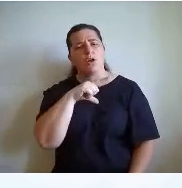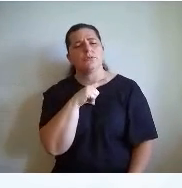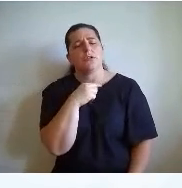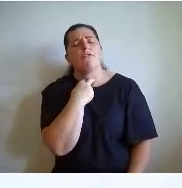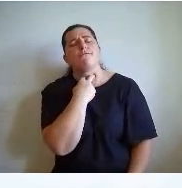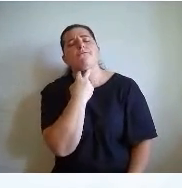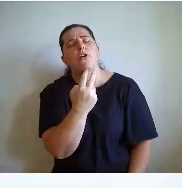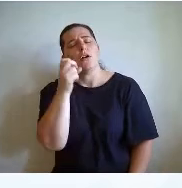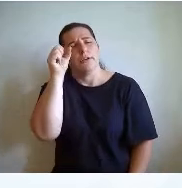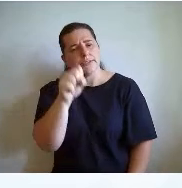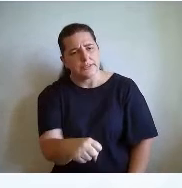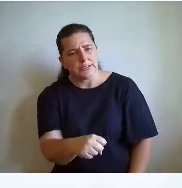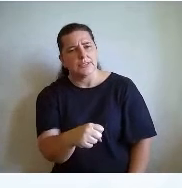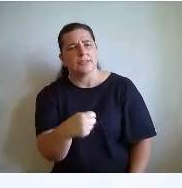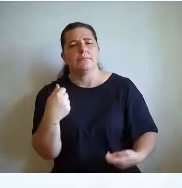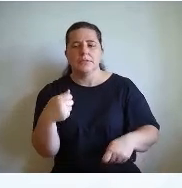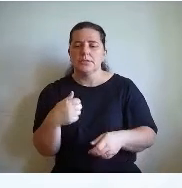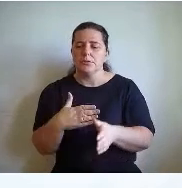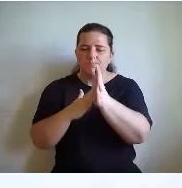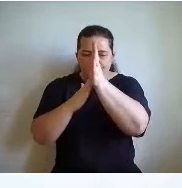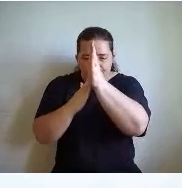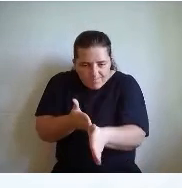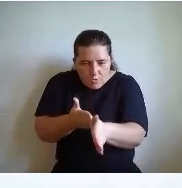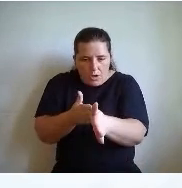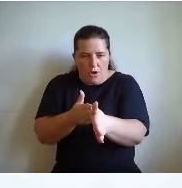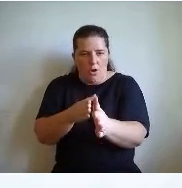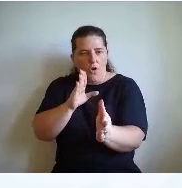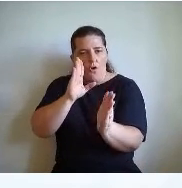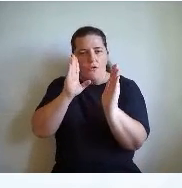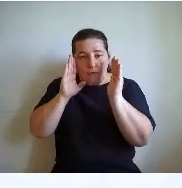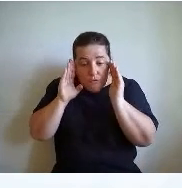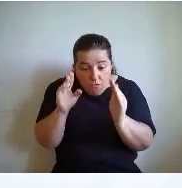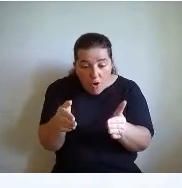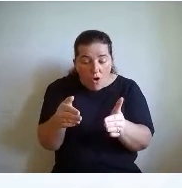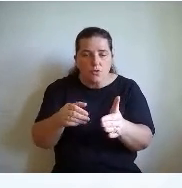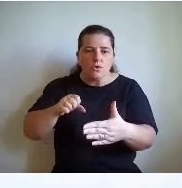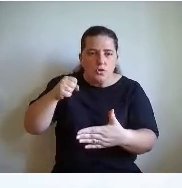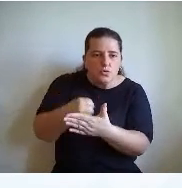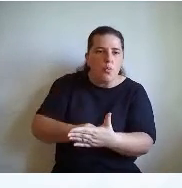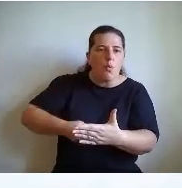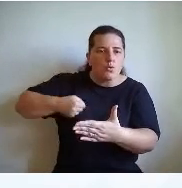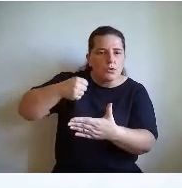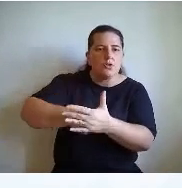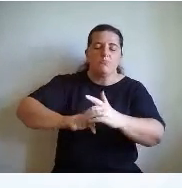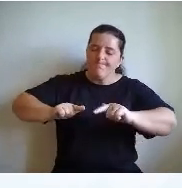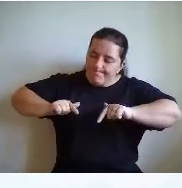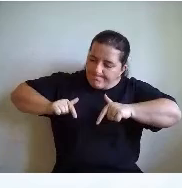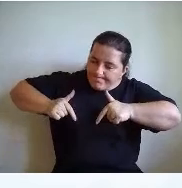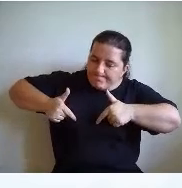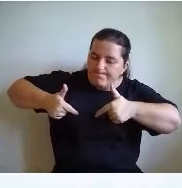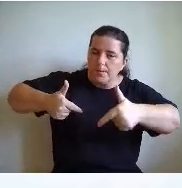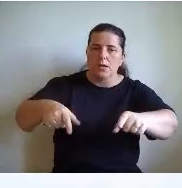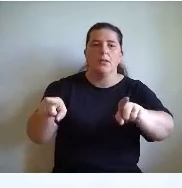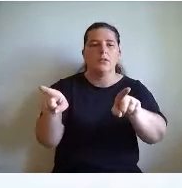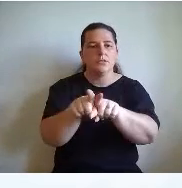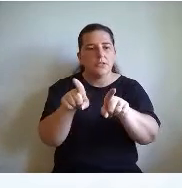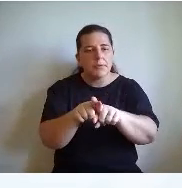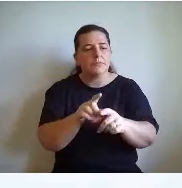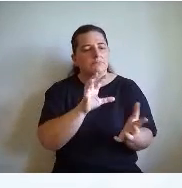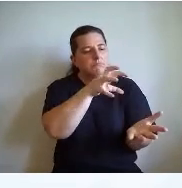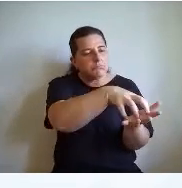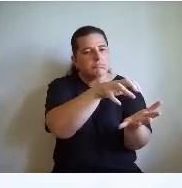e é só a gente manter o nosso foco e lutar e participar dos espaços, vir